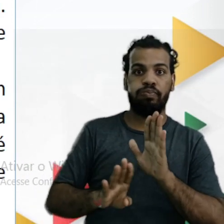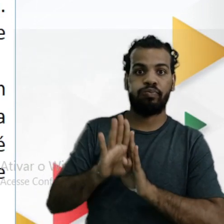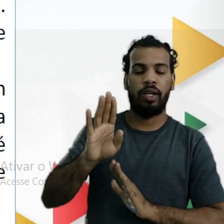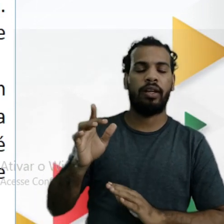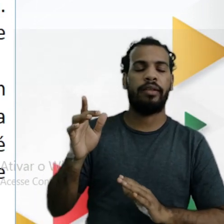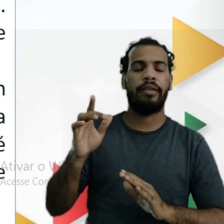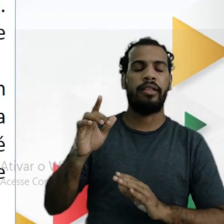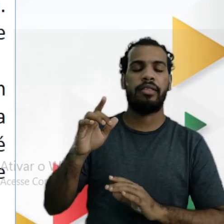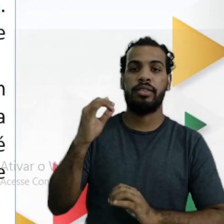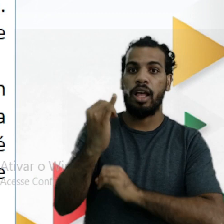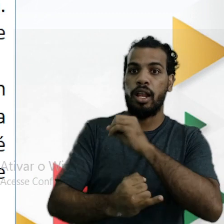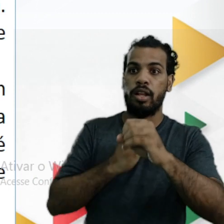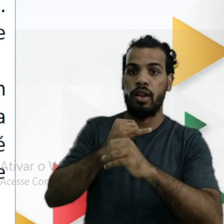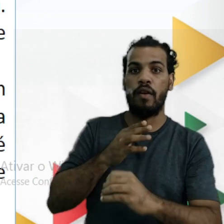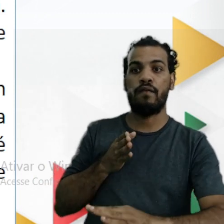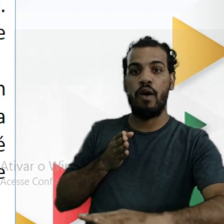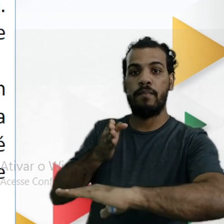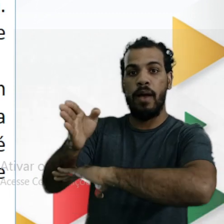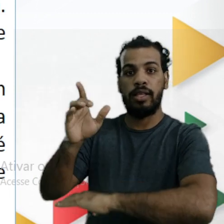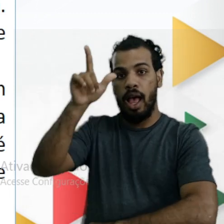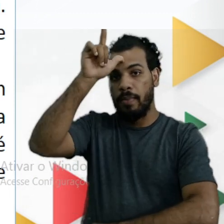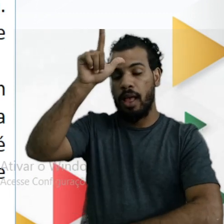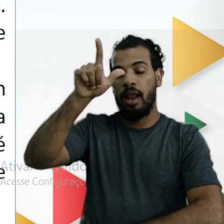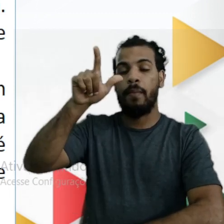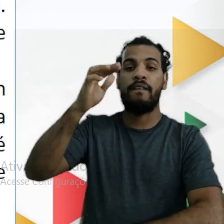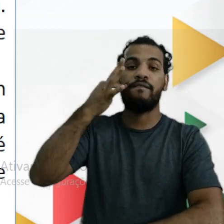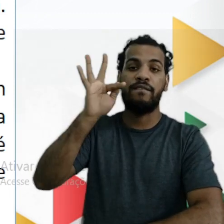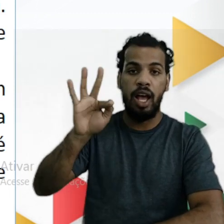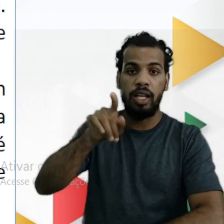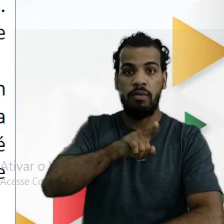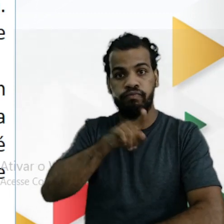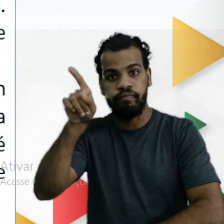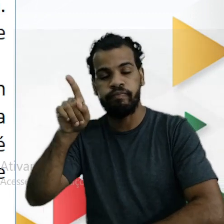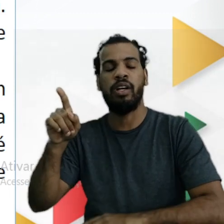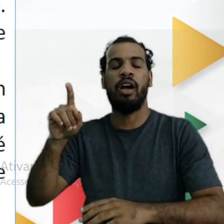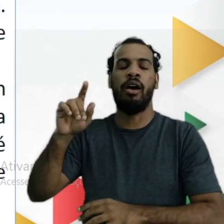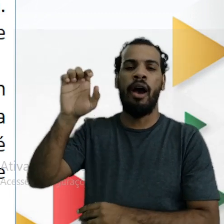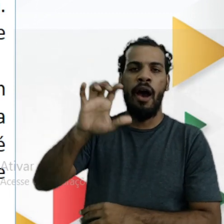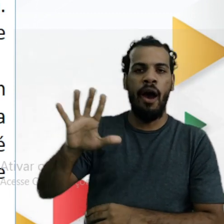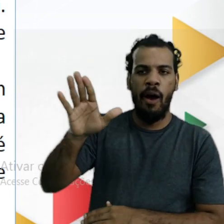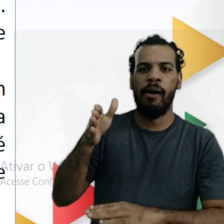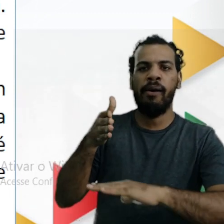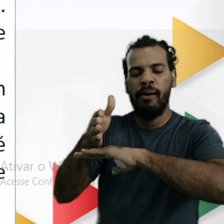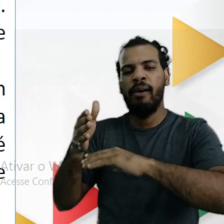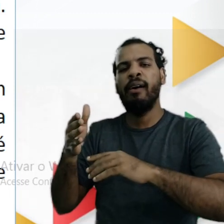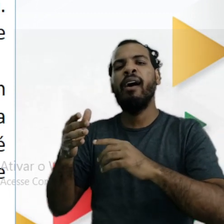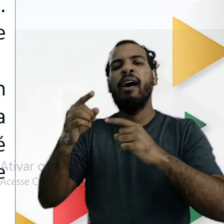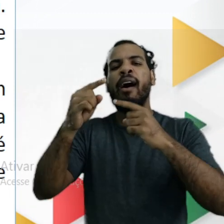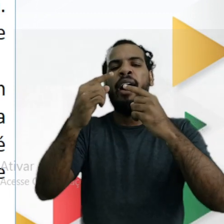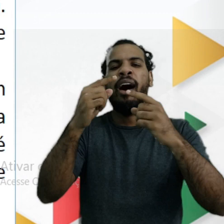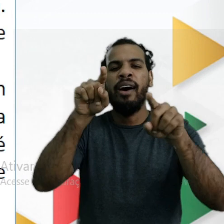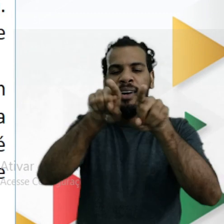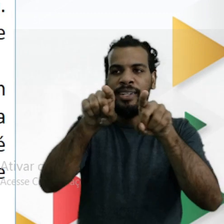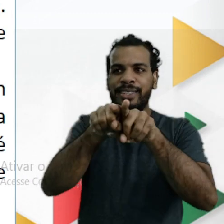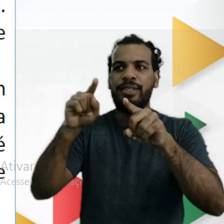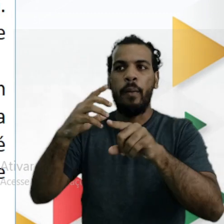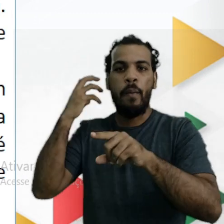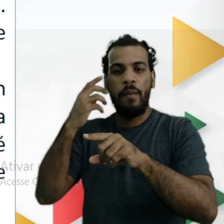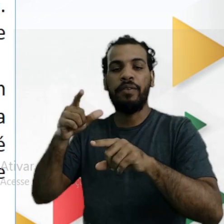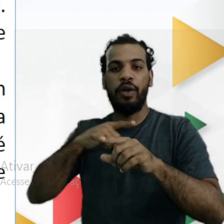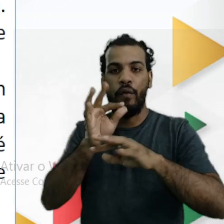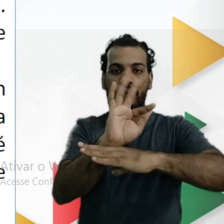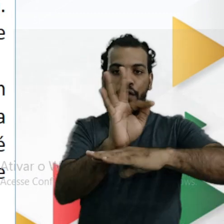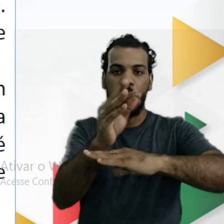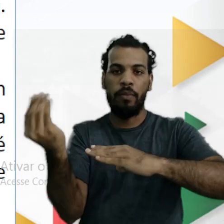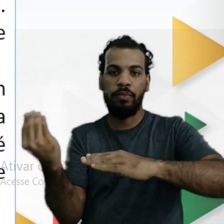com apresentações na Bélgica, Alemanha e França. No cinema, a banda participou da trilha sonora e do filme de Cac